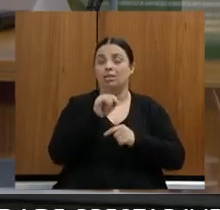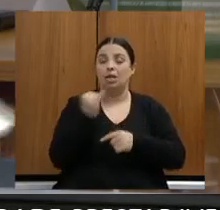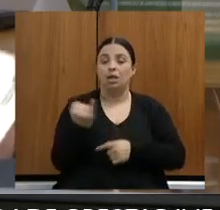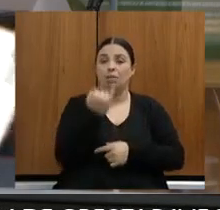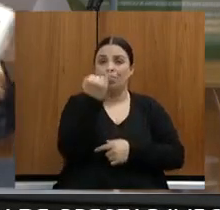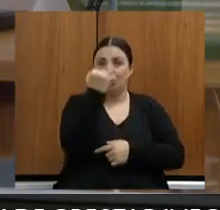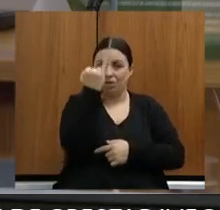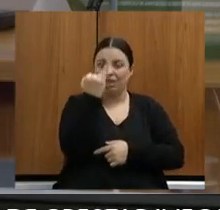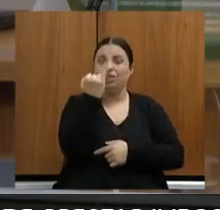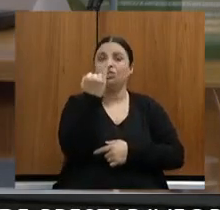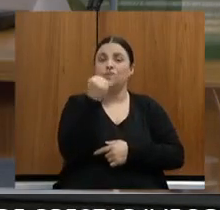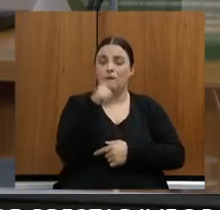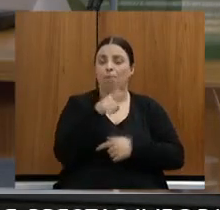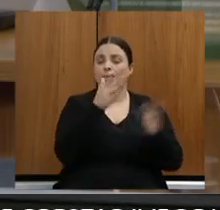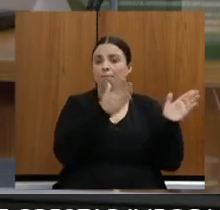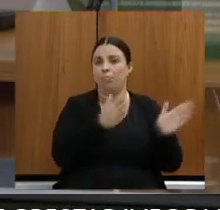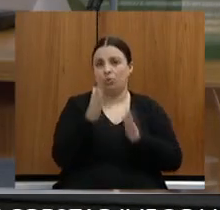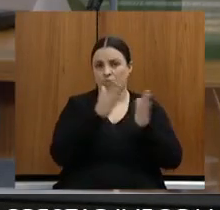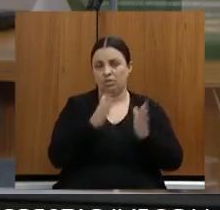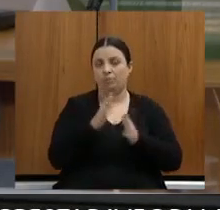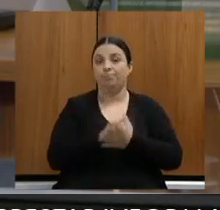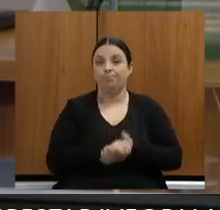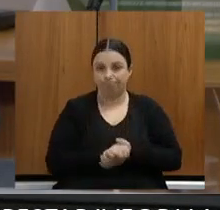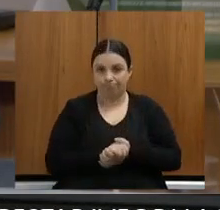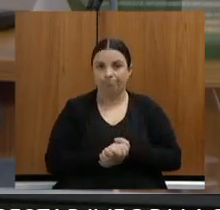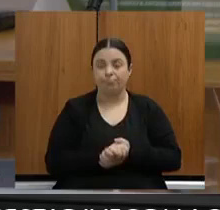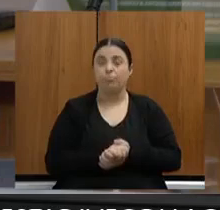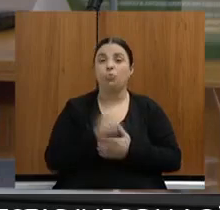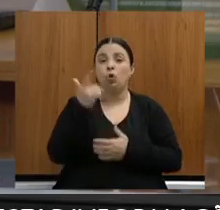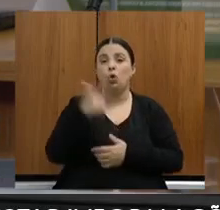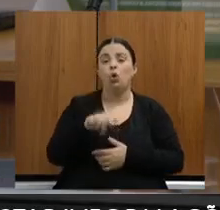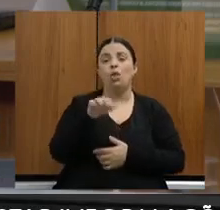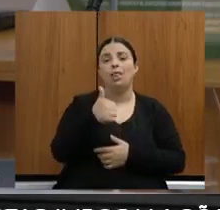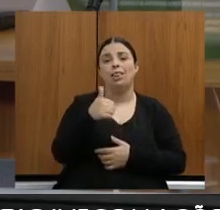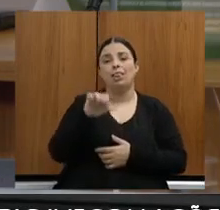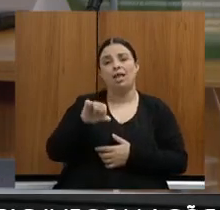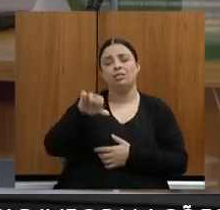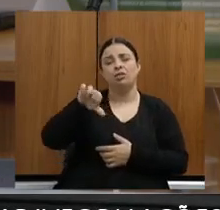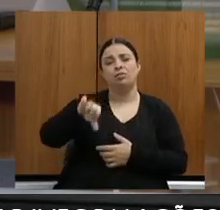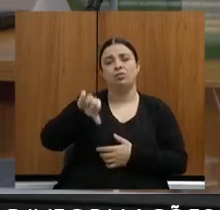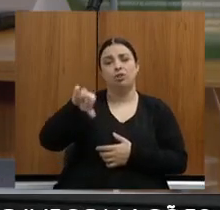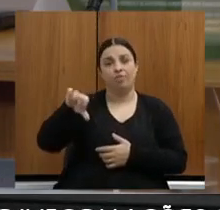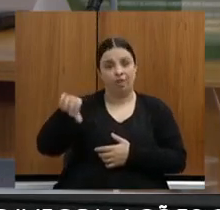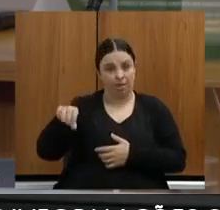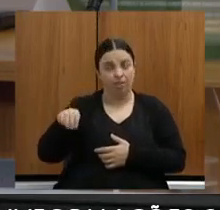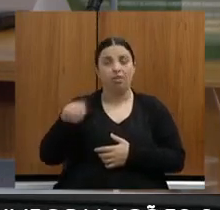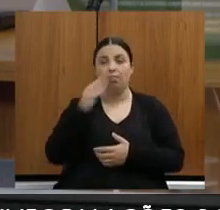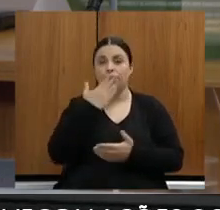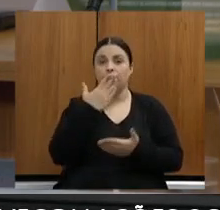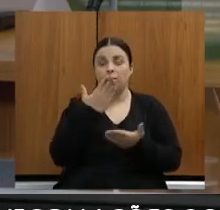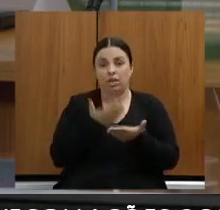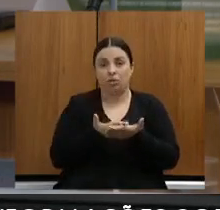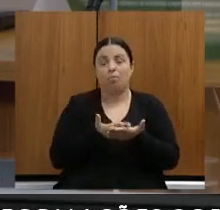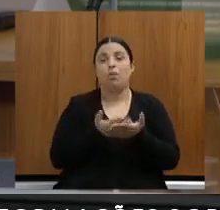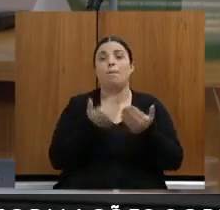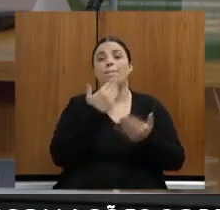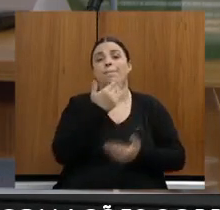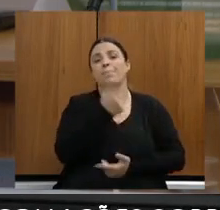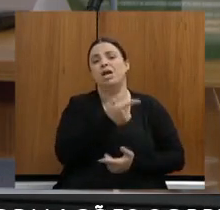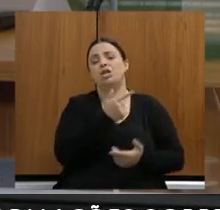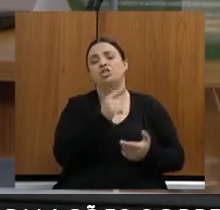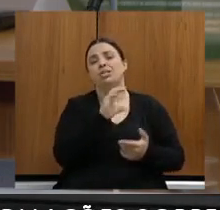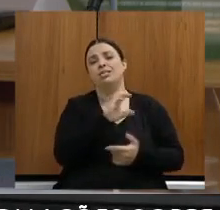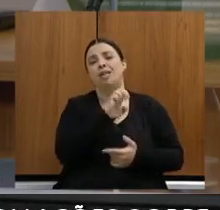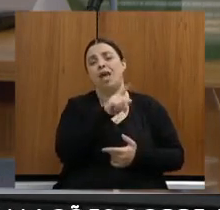essencial cadeia produtiva e por fim naquele minha 10.990 aquelas e a pedido de